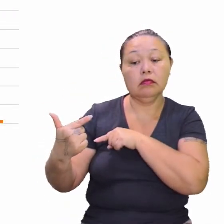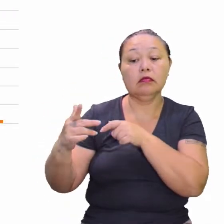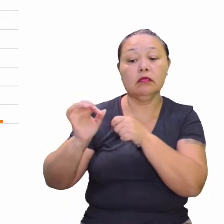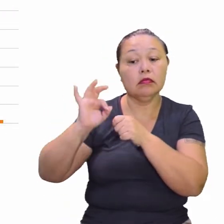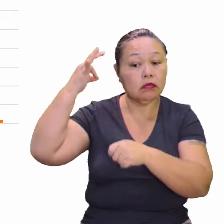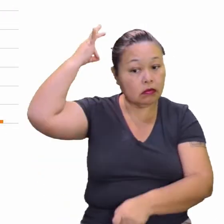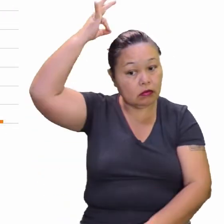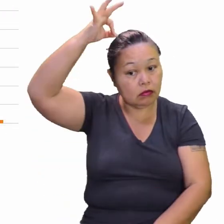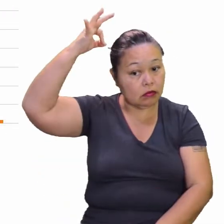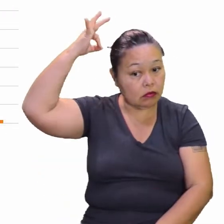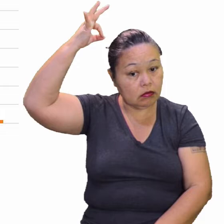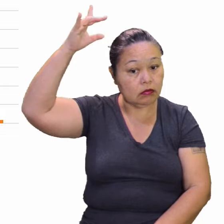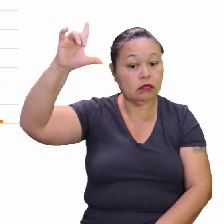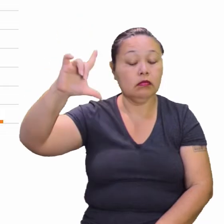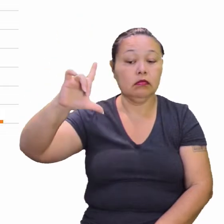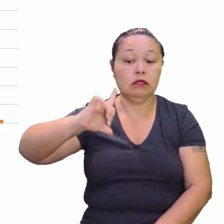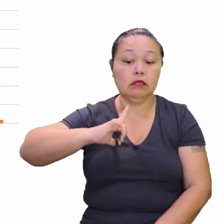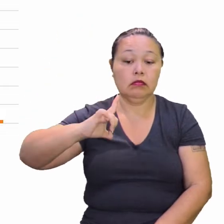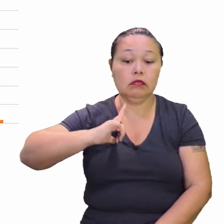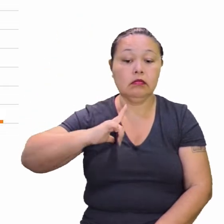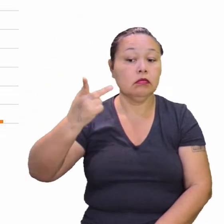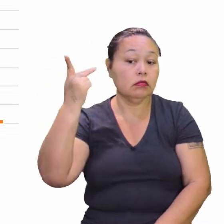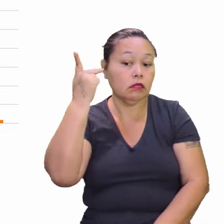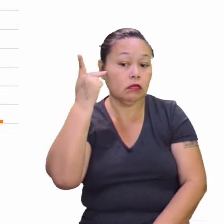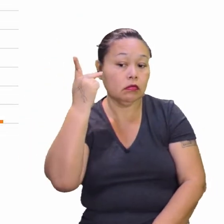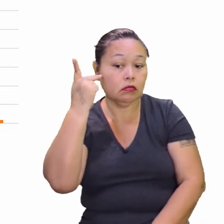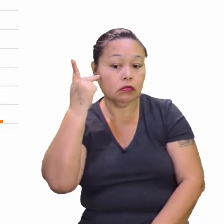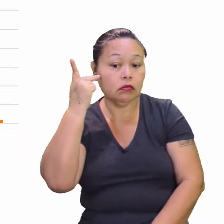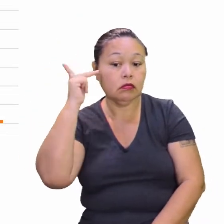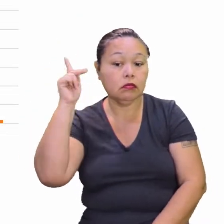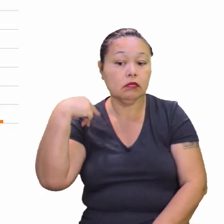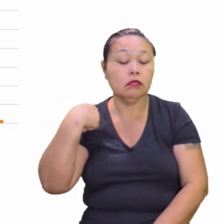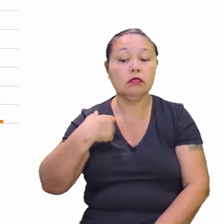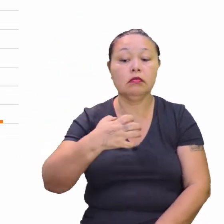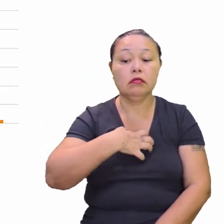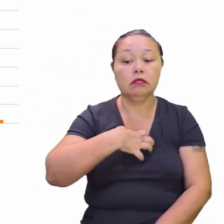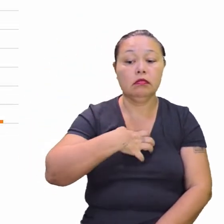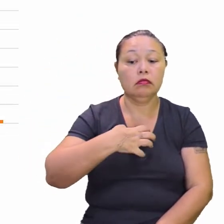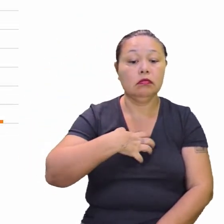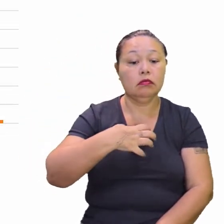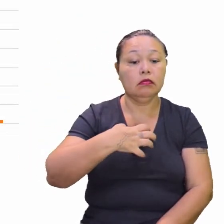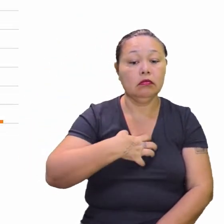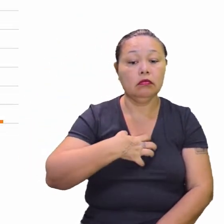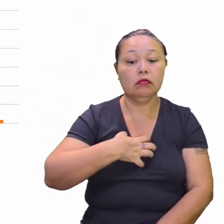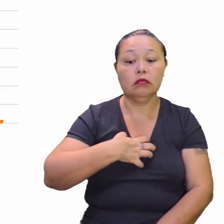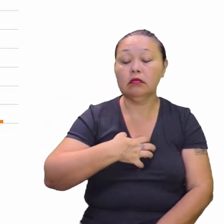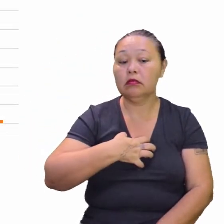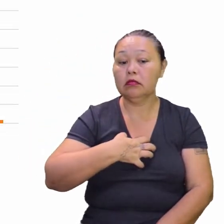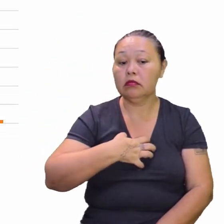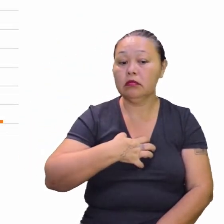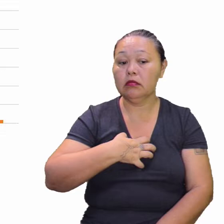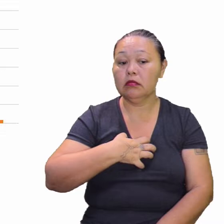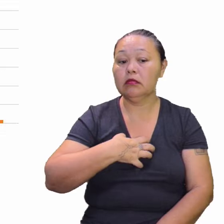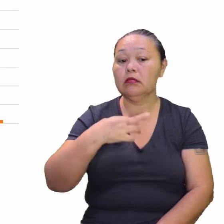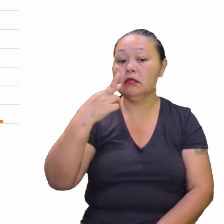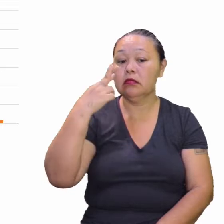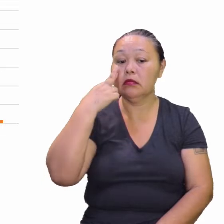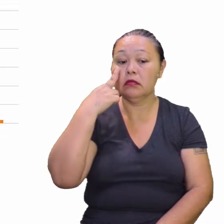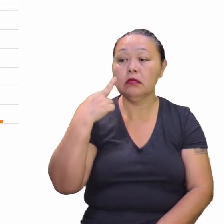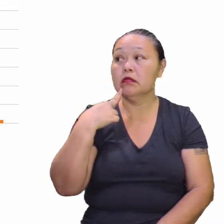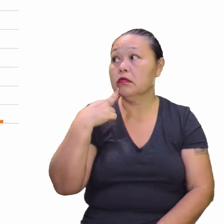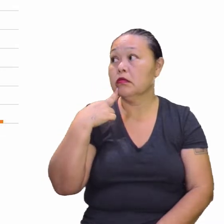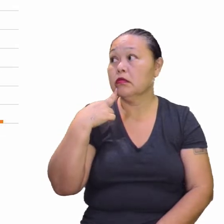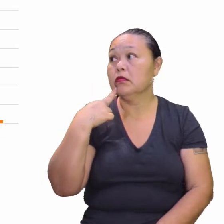Espírito Santo. Depois a gente tem São Paulo, Bahia. E na quinta posição a gente